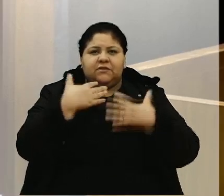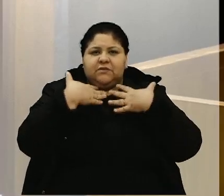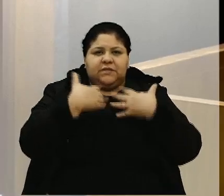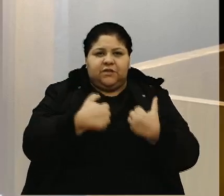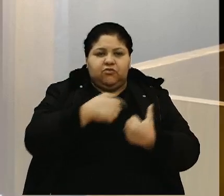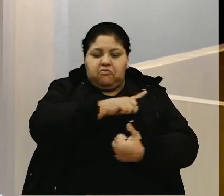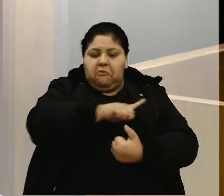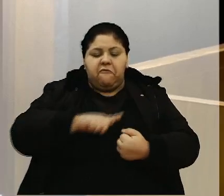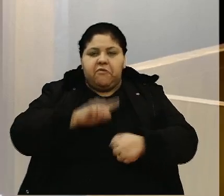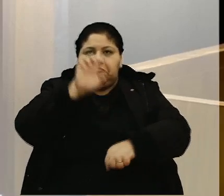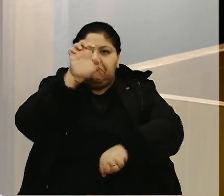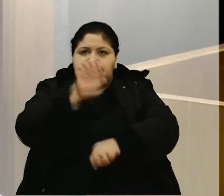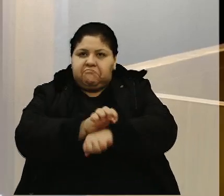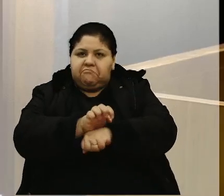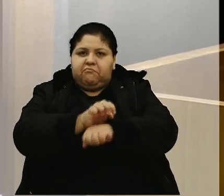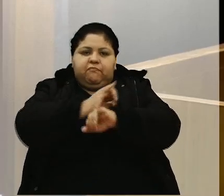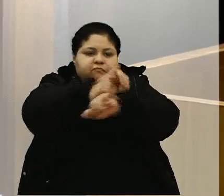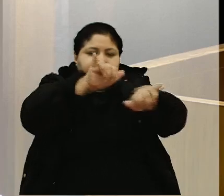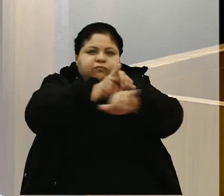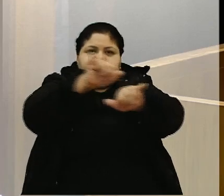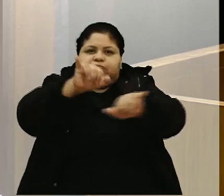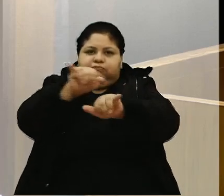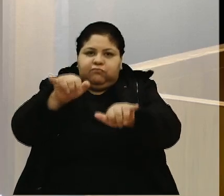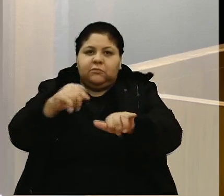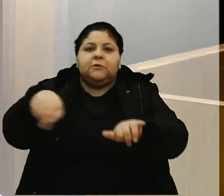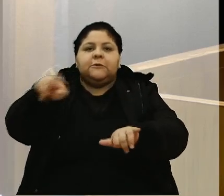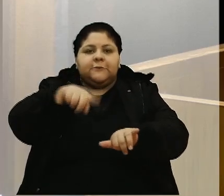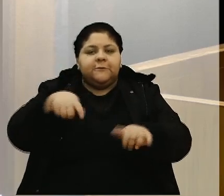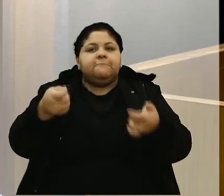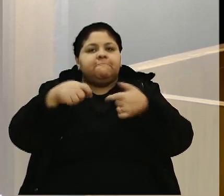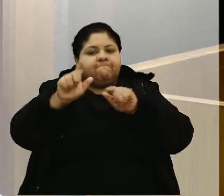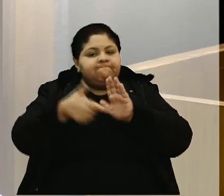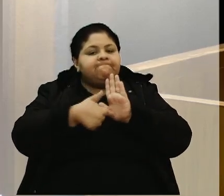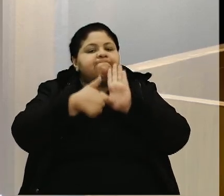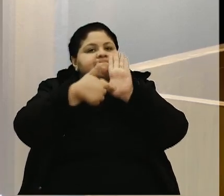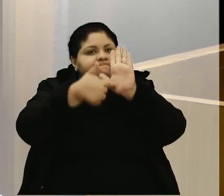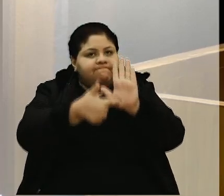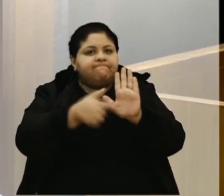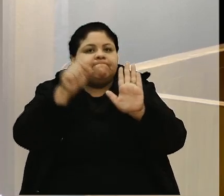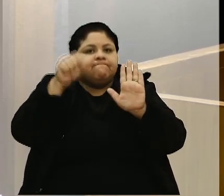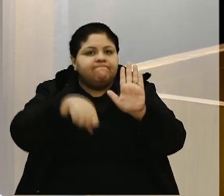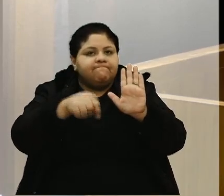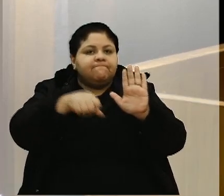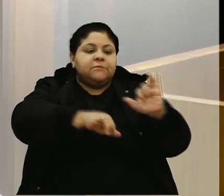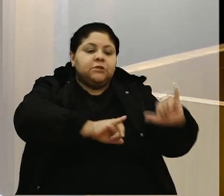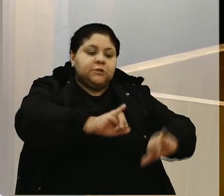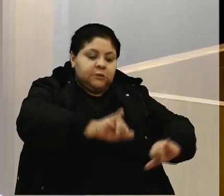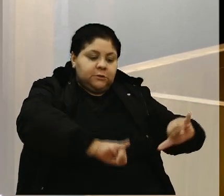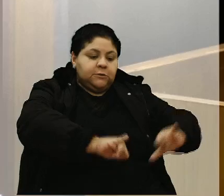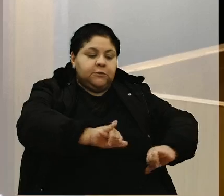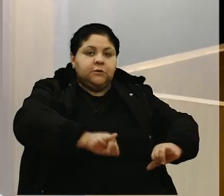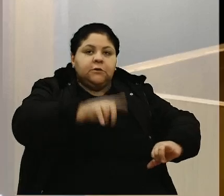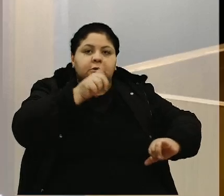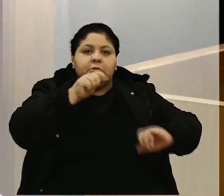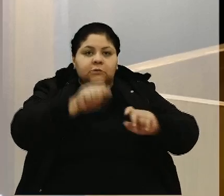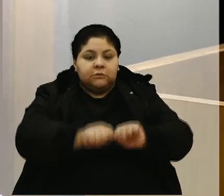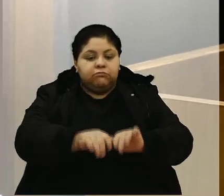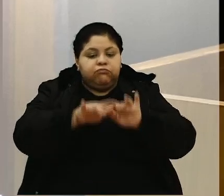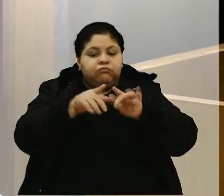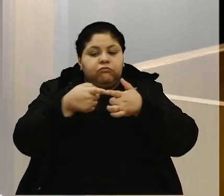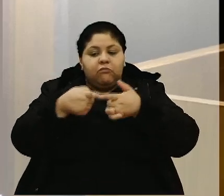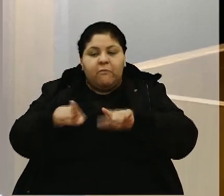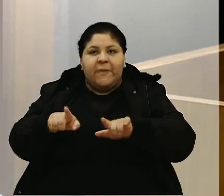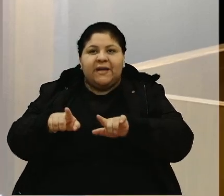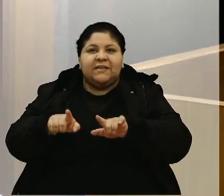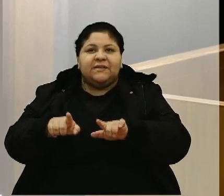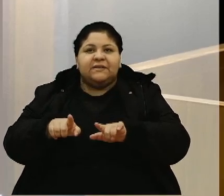governo do estado fazendo campanhas, né? A gente precisa mostrar que sim, sofremos com a situação da enchente, mas esse estado